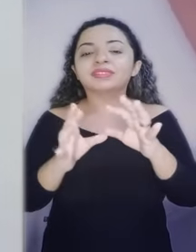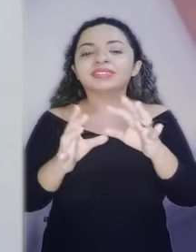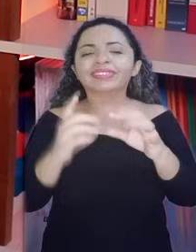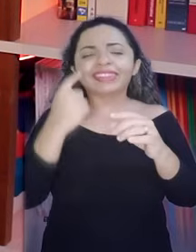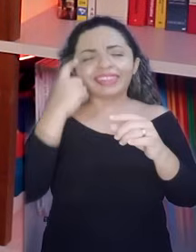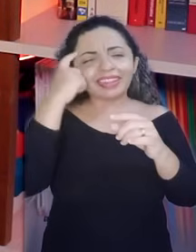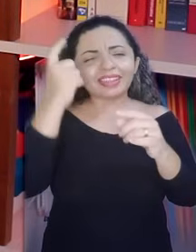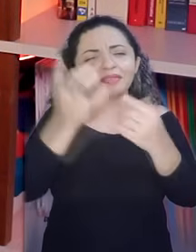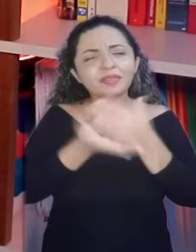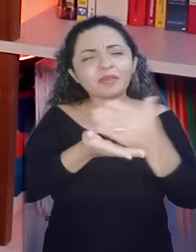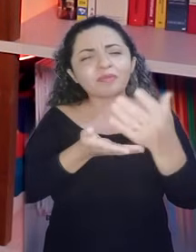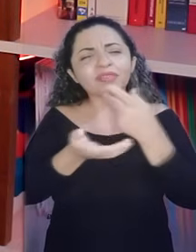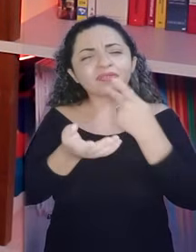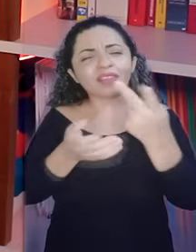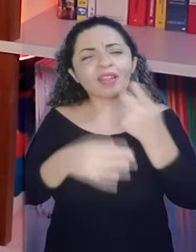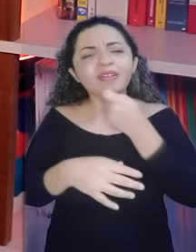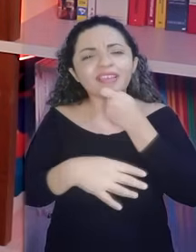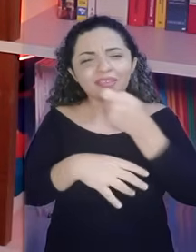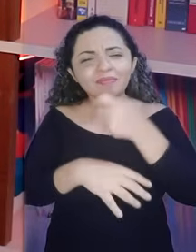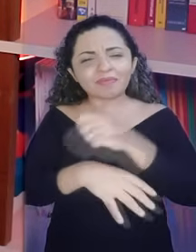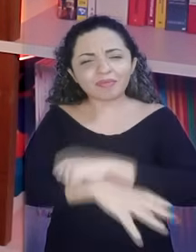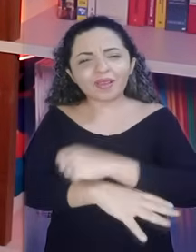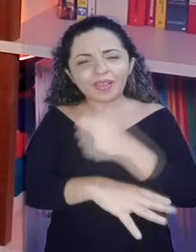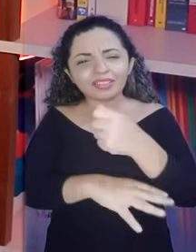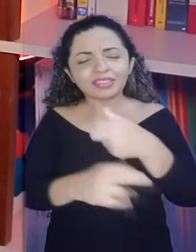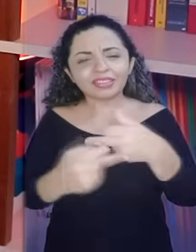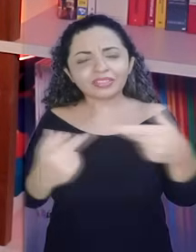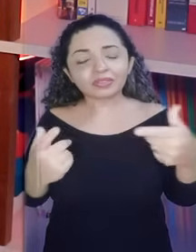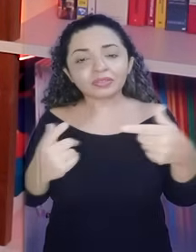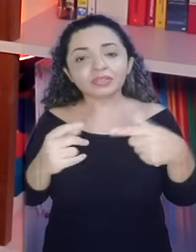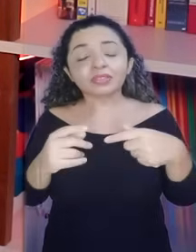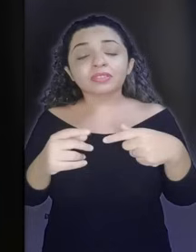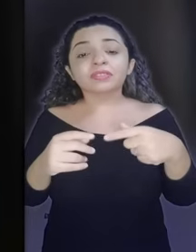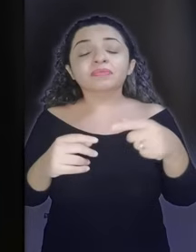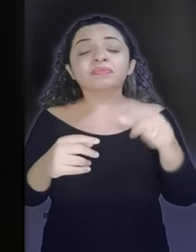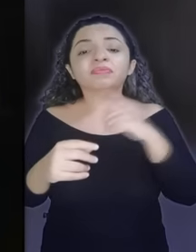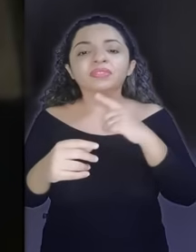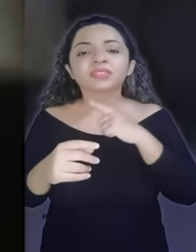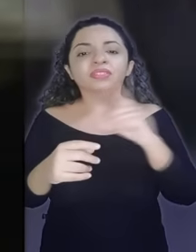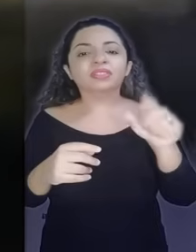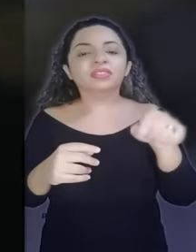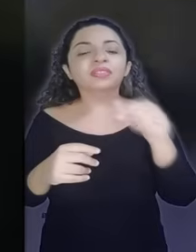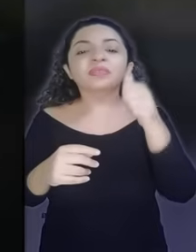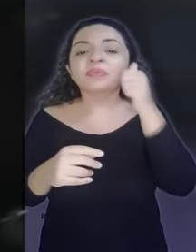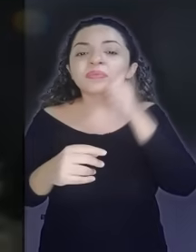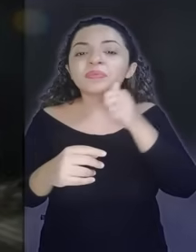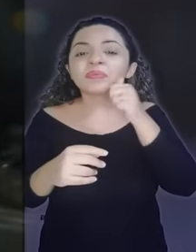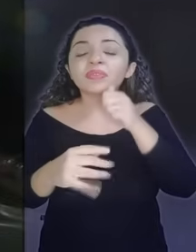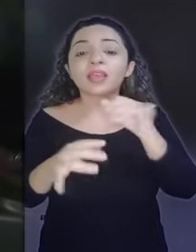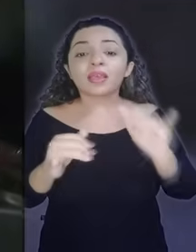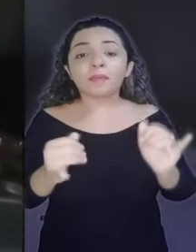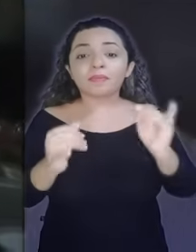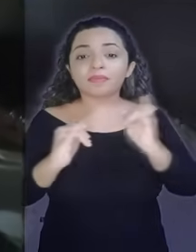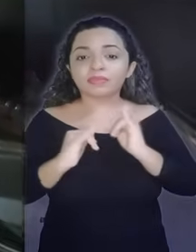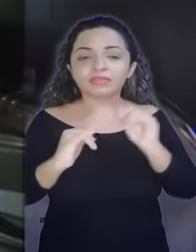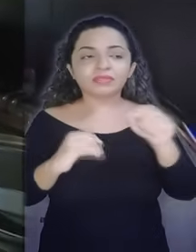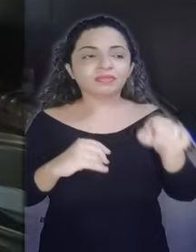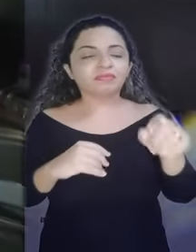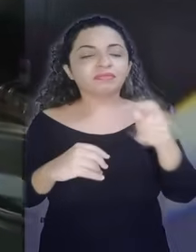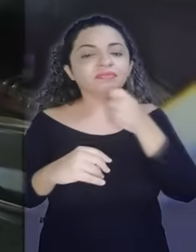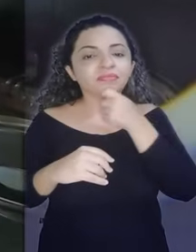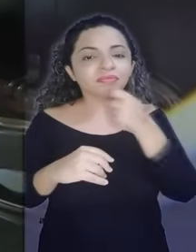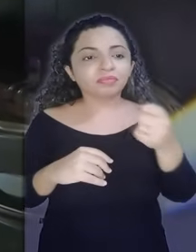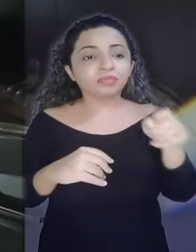você conferir. E nessa reportagem também ela aborda uma cidadã aposentada, uma ex-personal trainer, que vive em